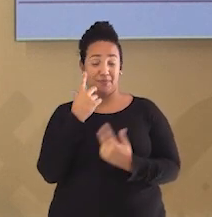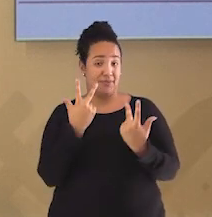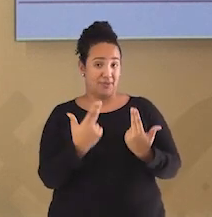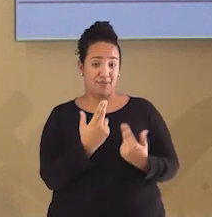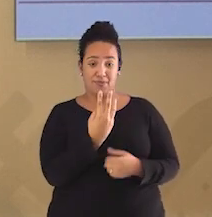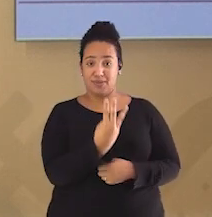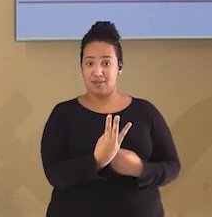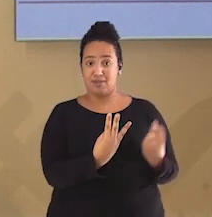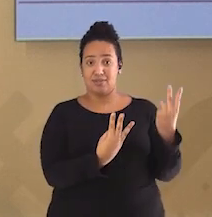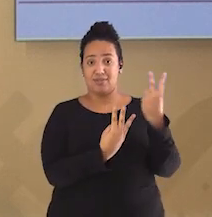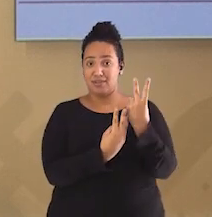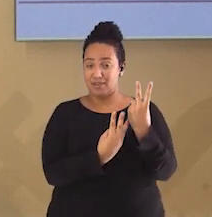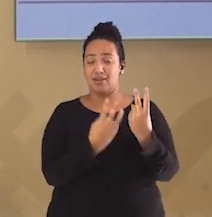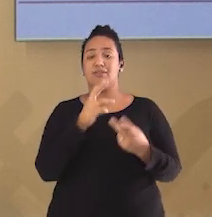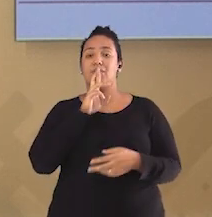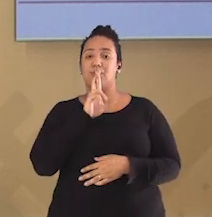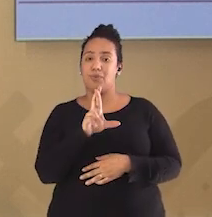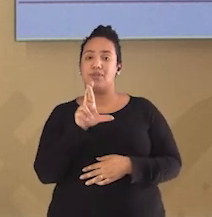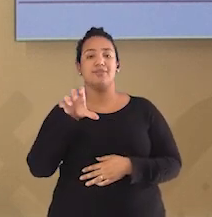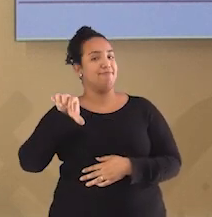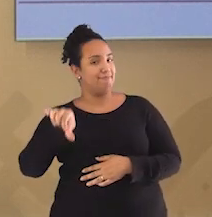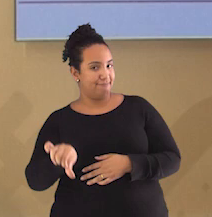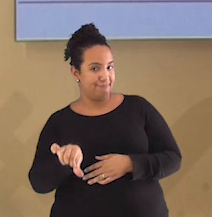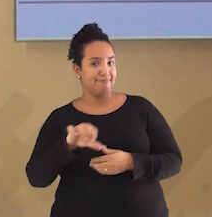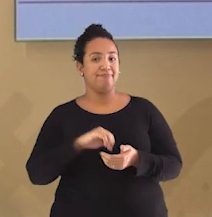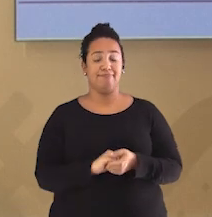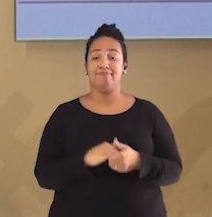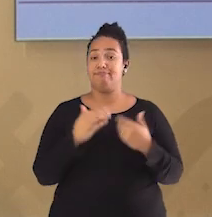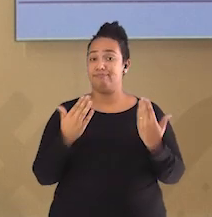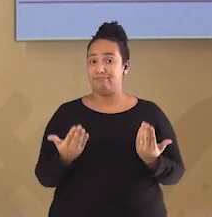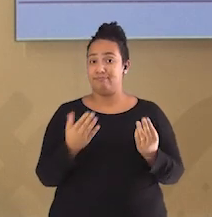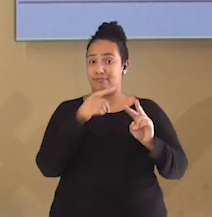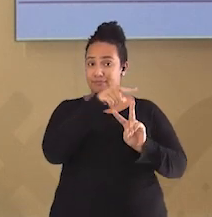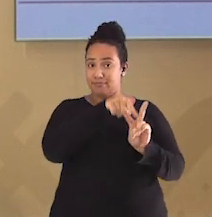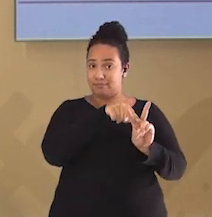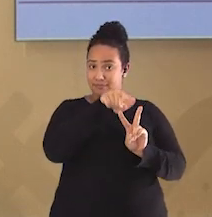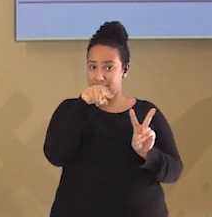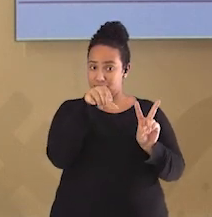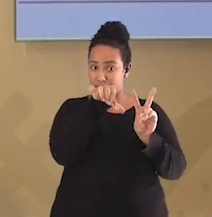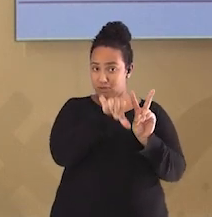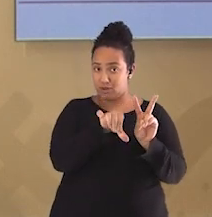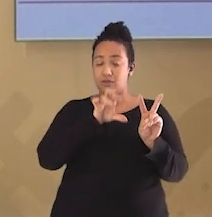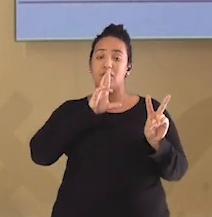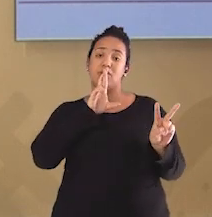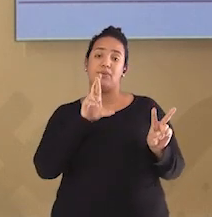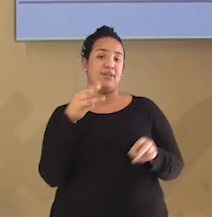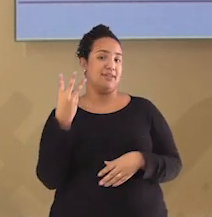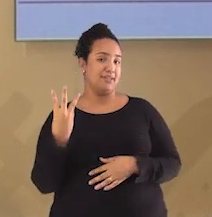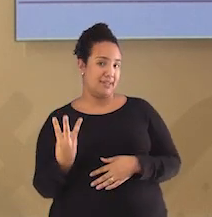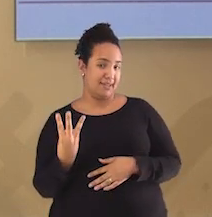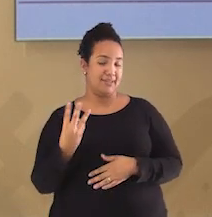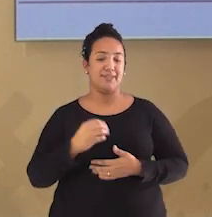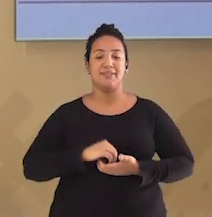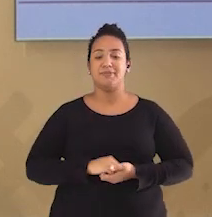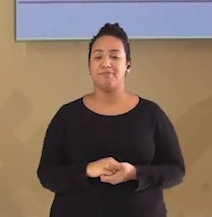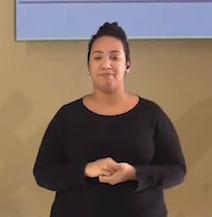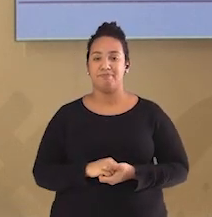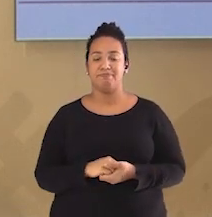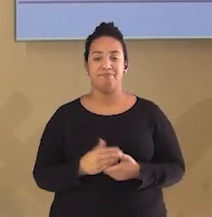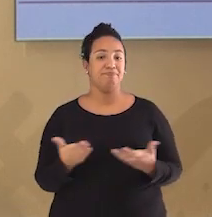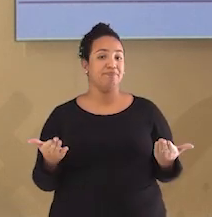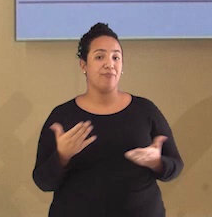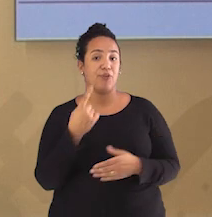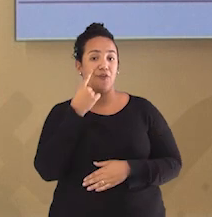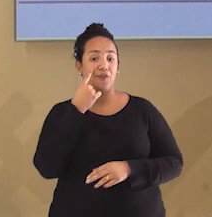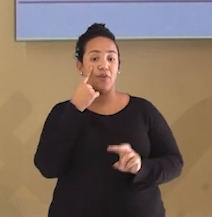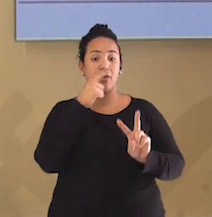3 ao quadrado, que é igual a 9. Assim, a raiz quadrada de 9 é 3.